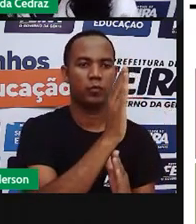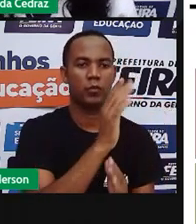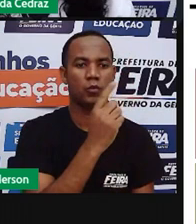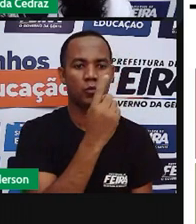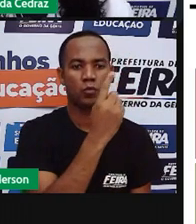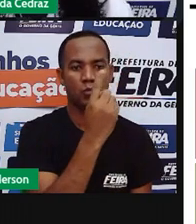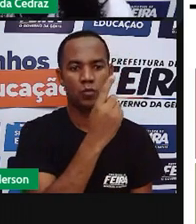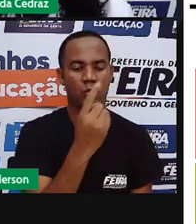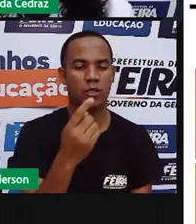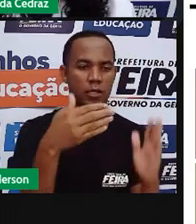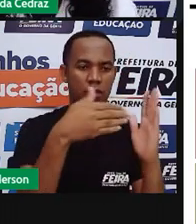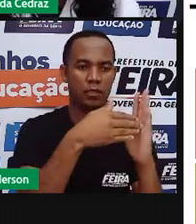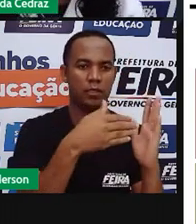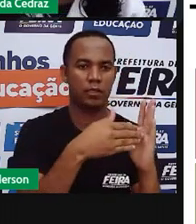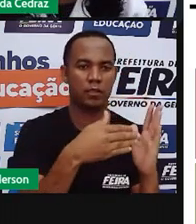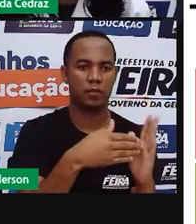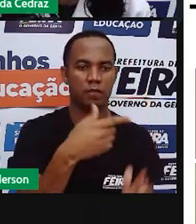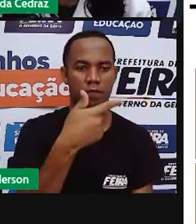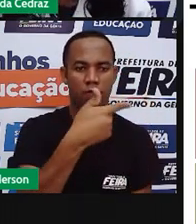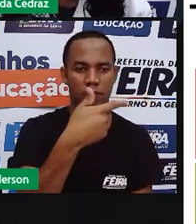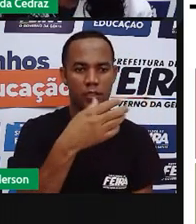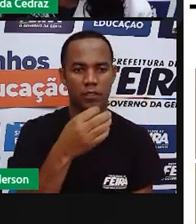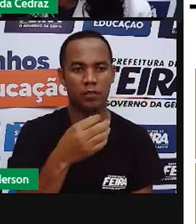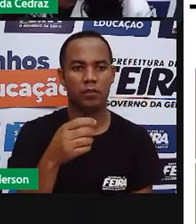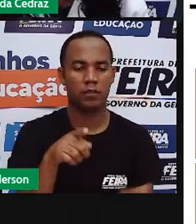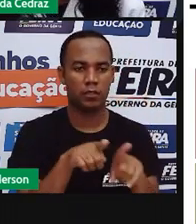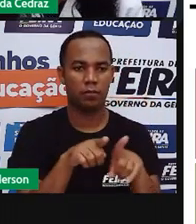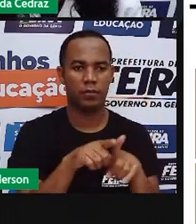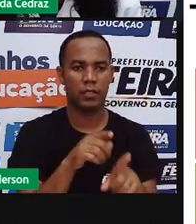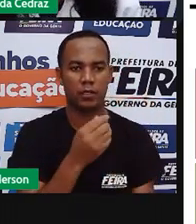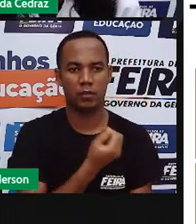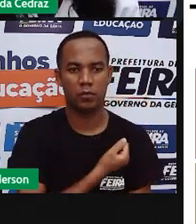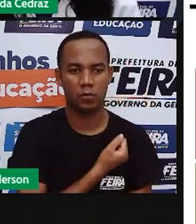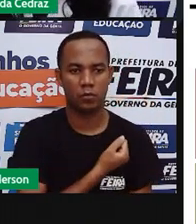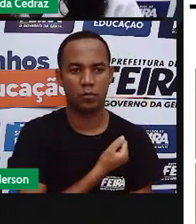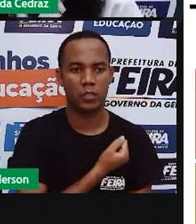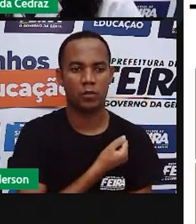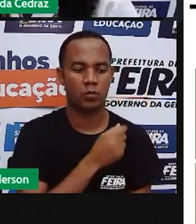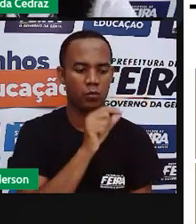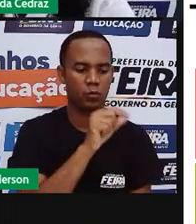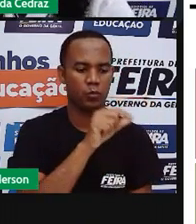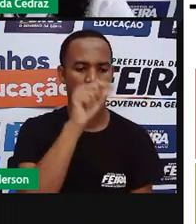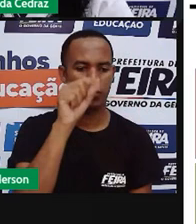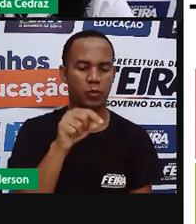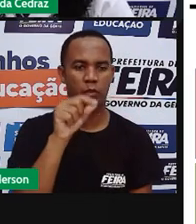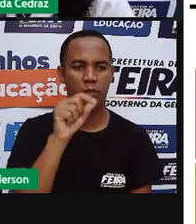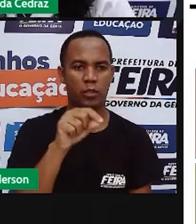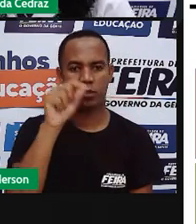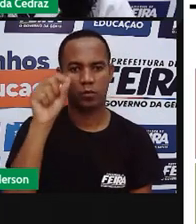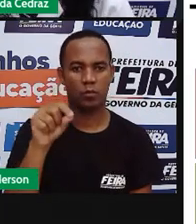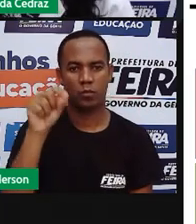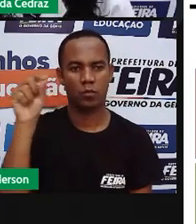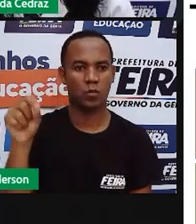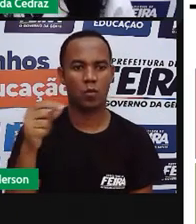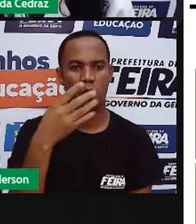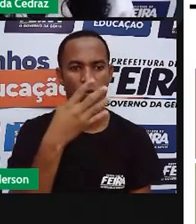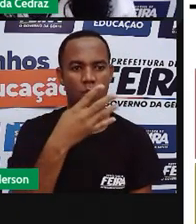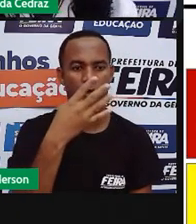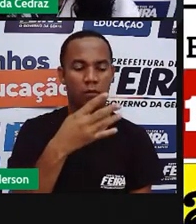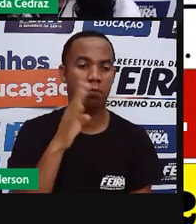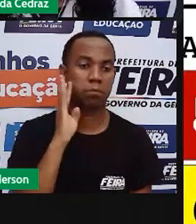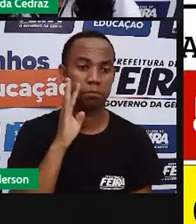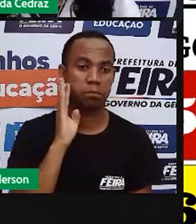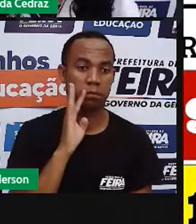20. Nós conseguimos fazer sequências de números pulando de 4 em 4. Olha que